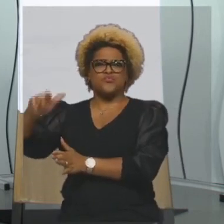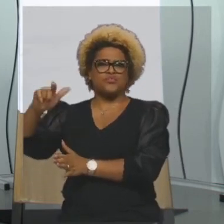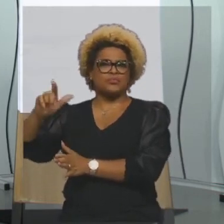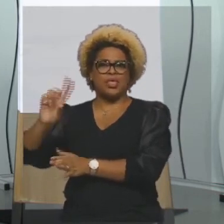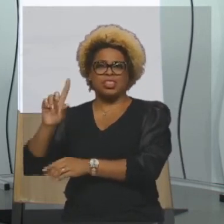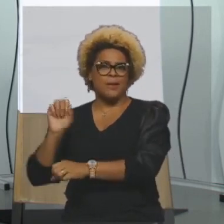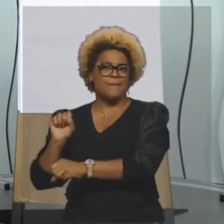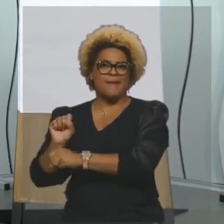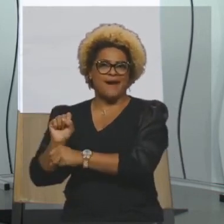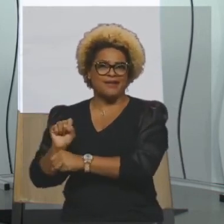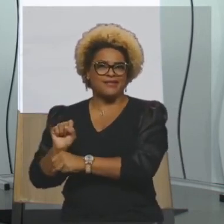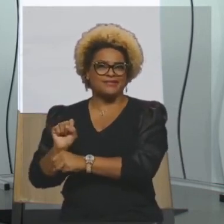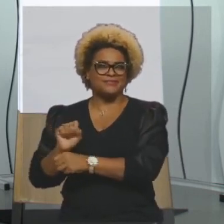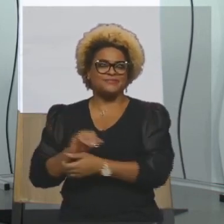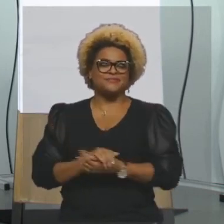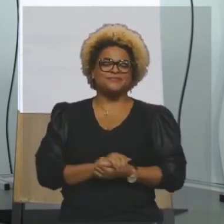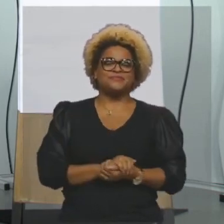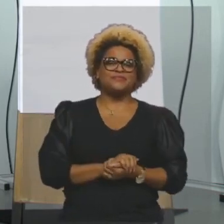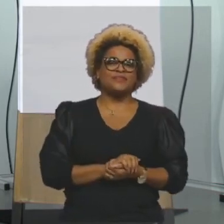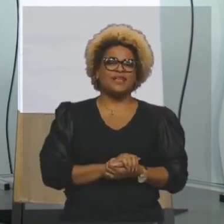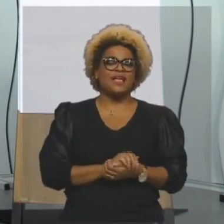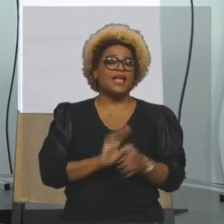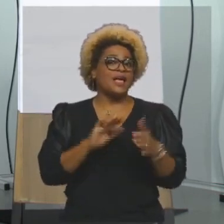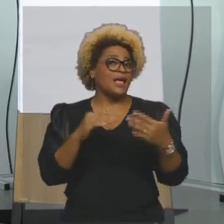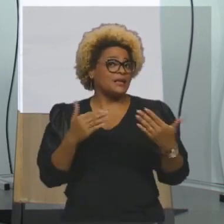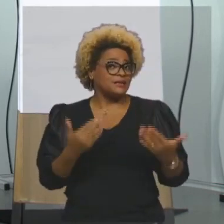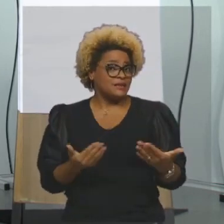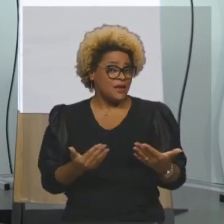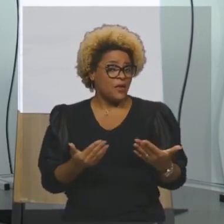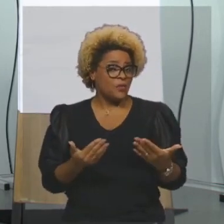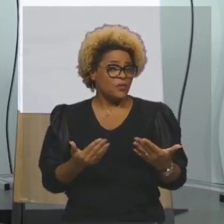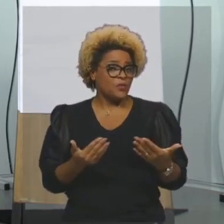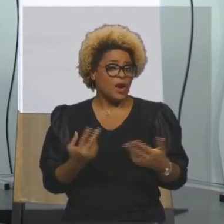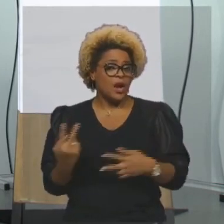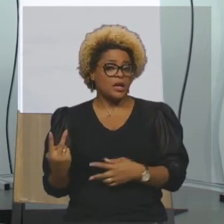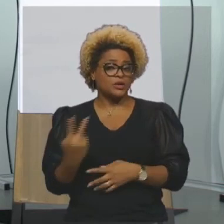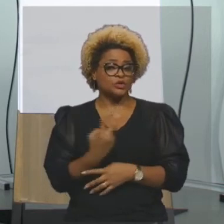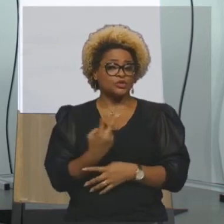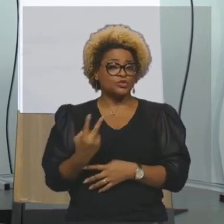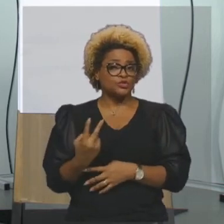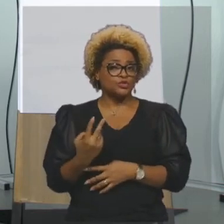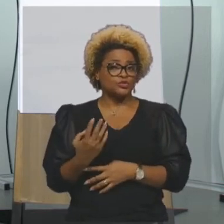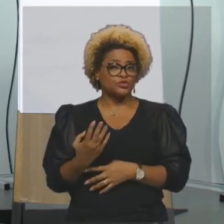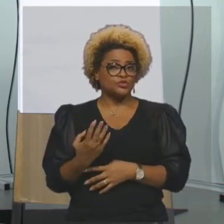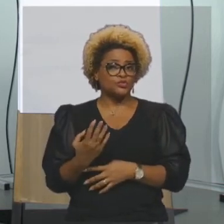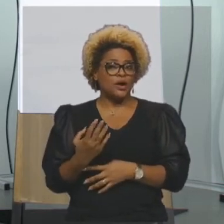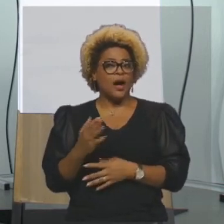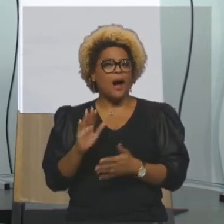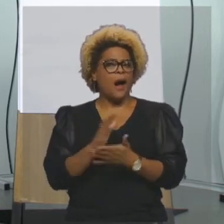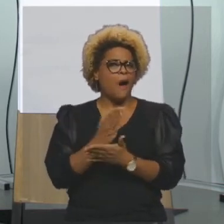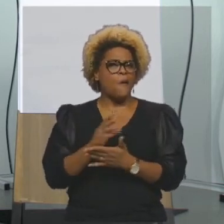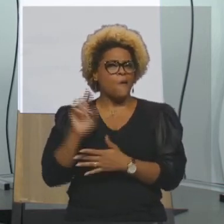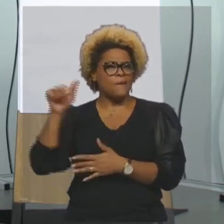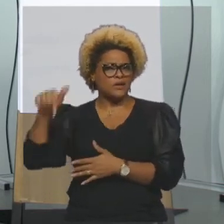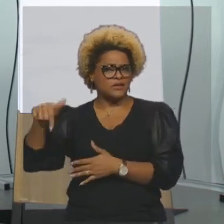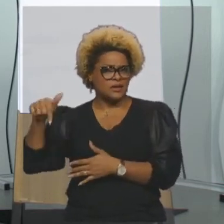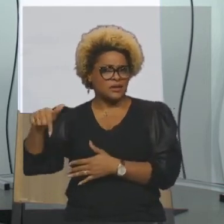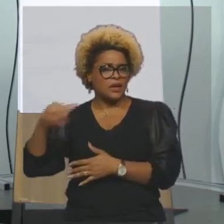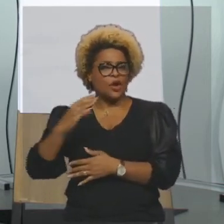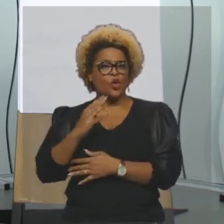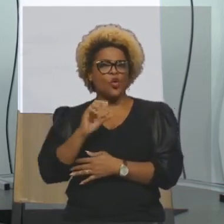de compreender. Beleza? Essas situações de curto-circuito, em algumas situações, podem não ter nenhuma consequência muito